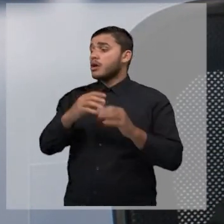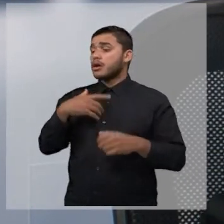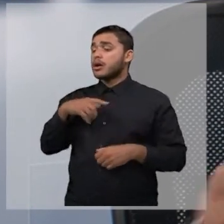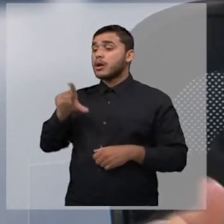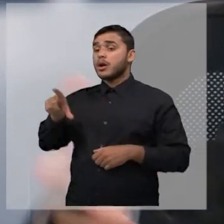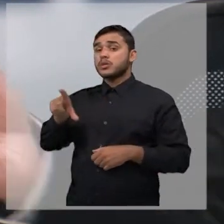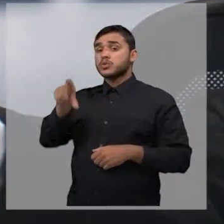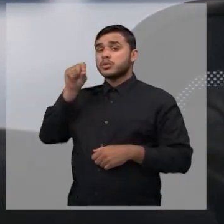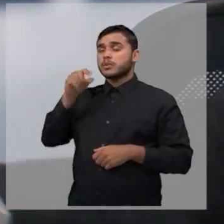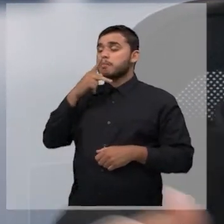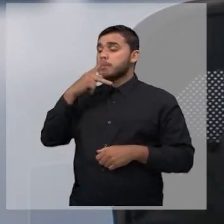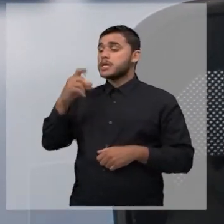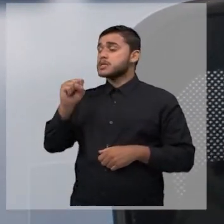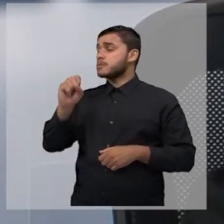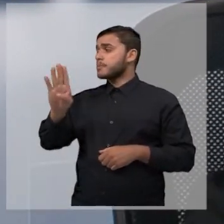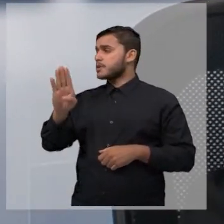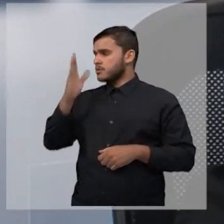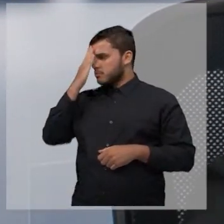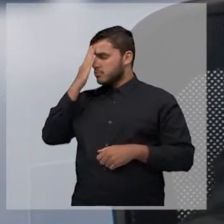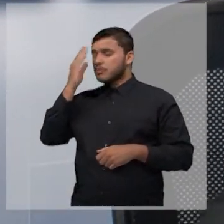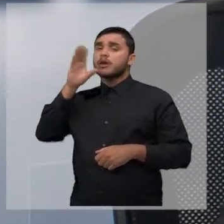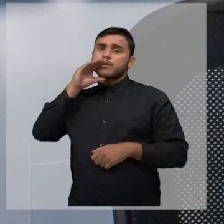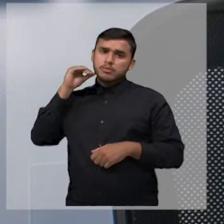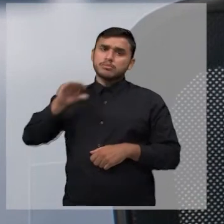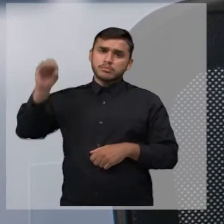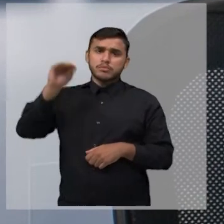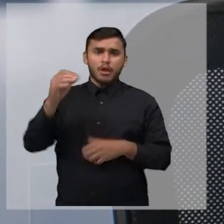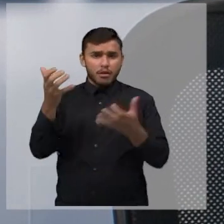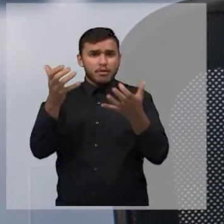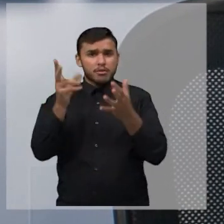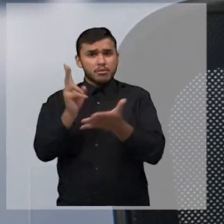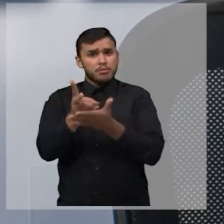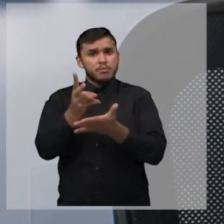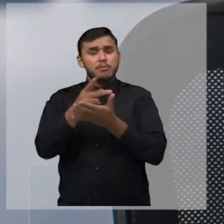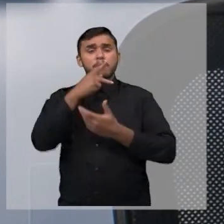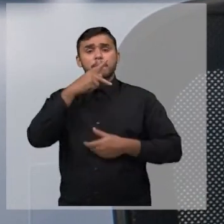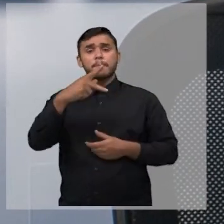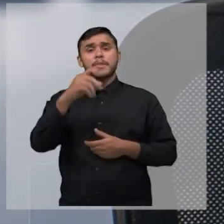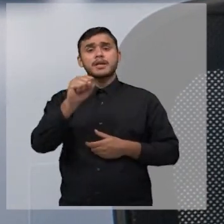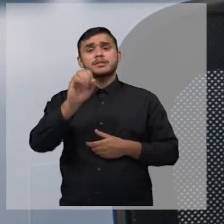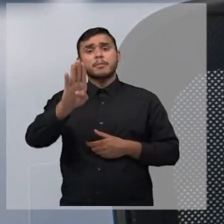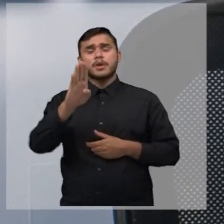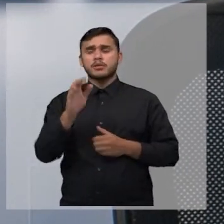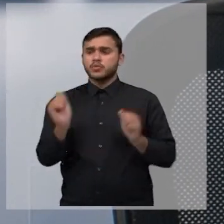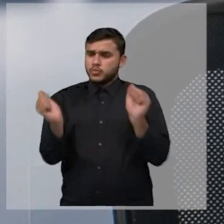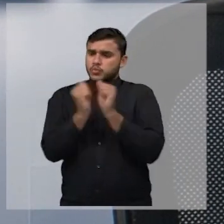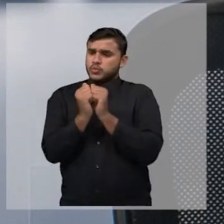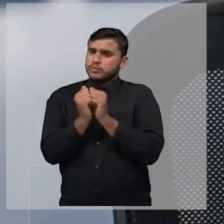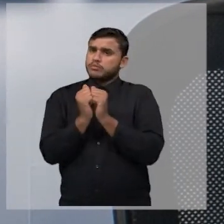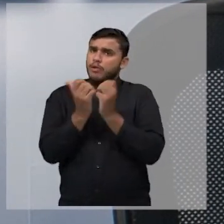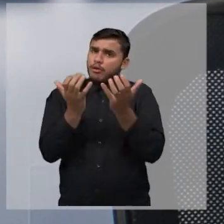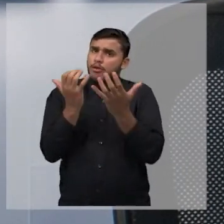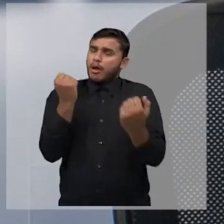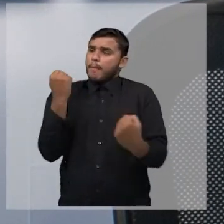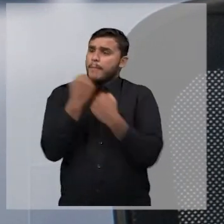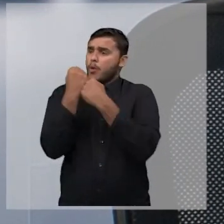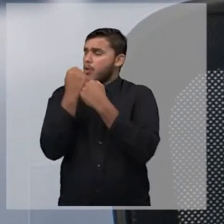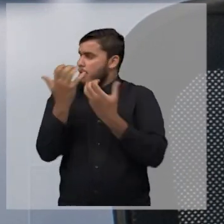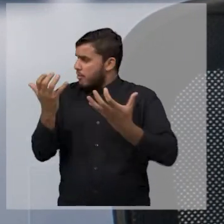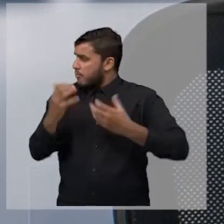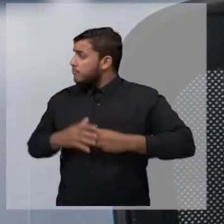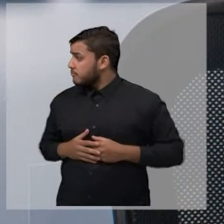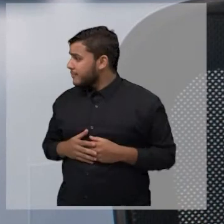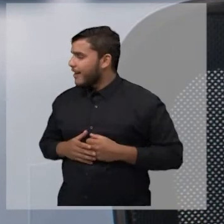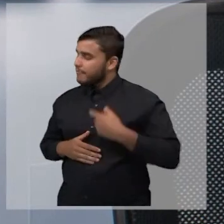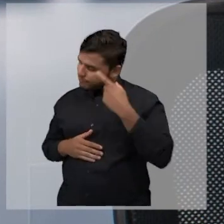no PSB, como o próprio Ciro Gomes tem interesse da manutenção do PSB próximo de si. E